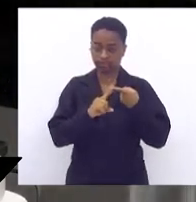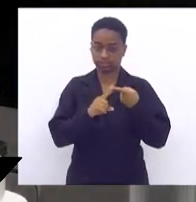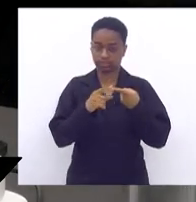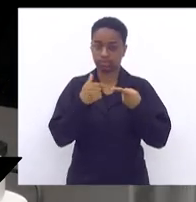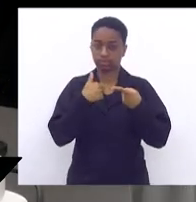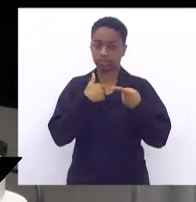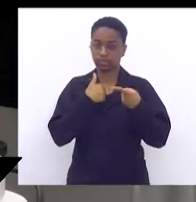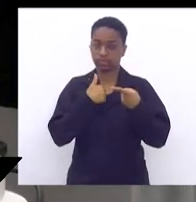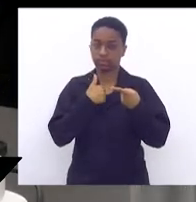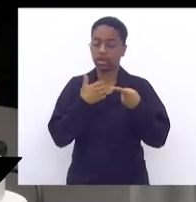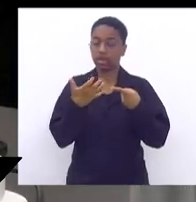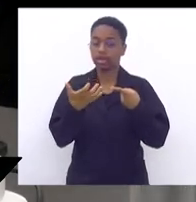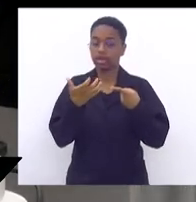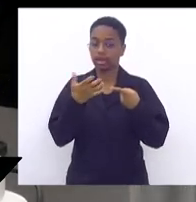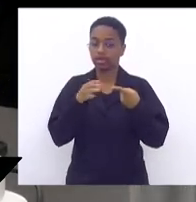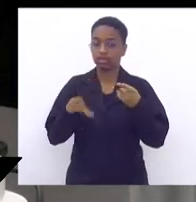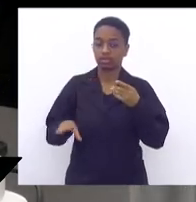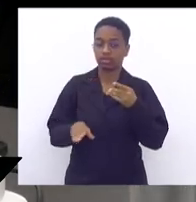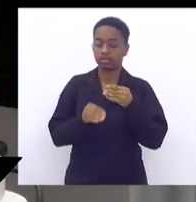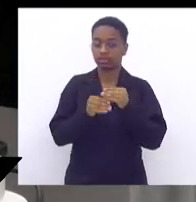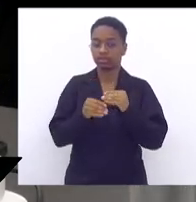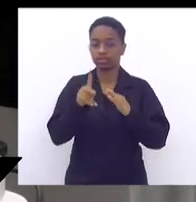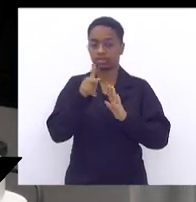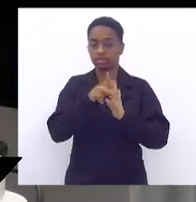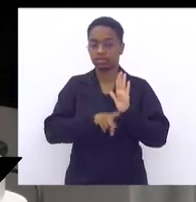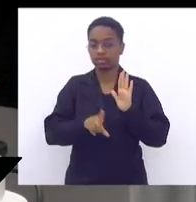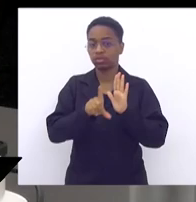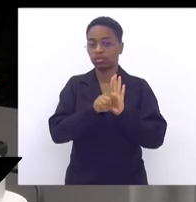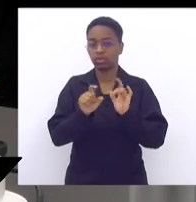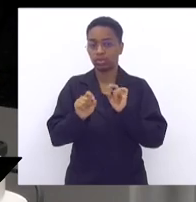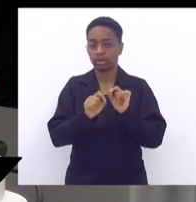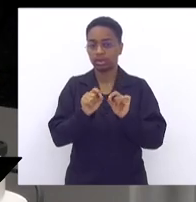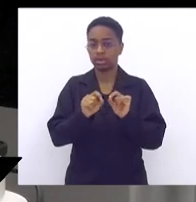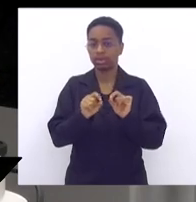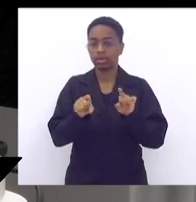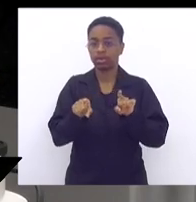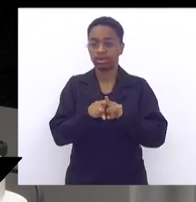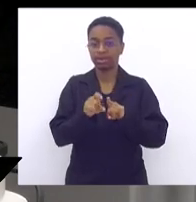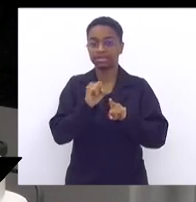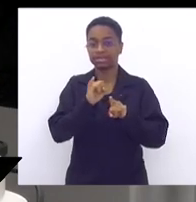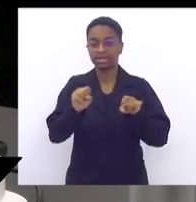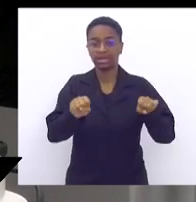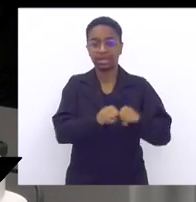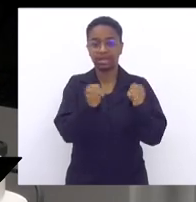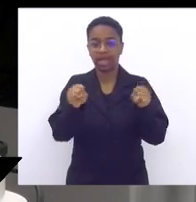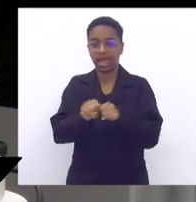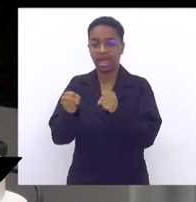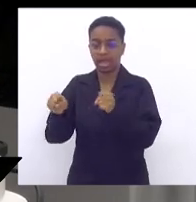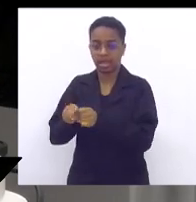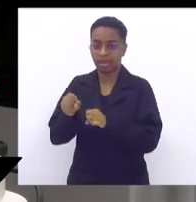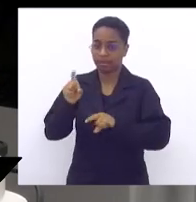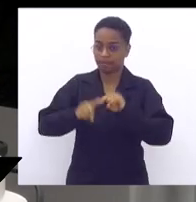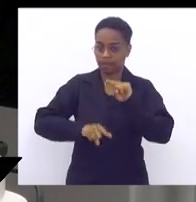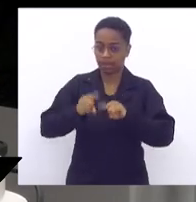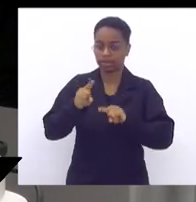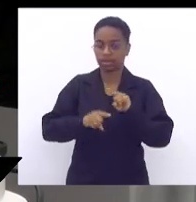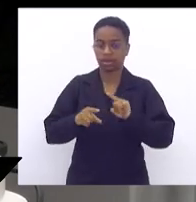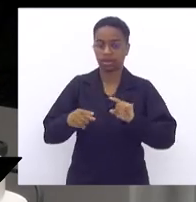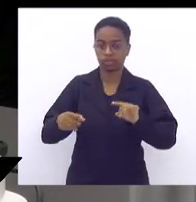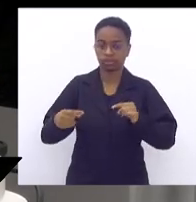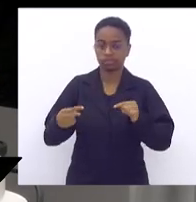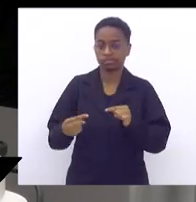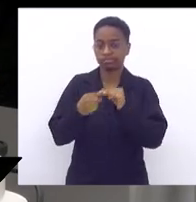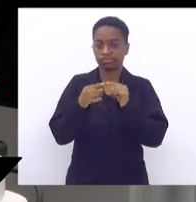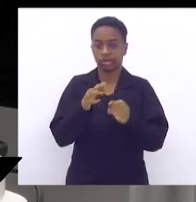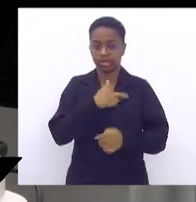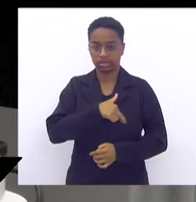de fazer constar do projeto de lei, que seria infração também o vilipêndio aos símbolos religiosos. Porque a gente